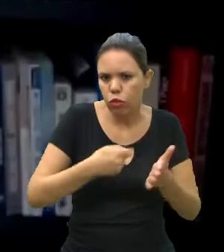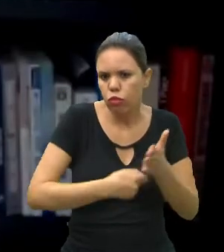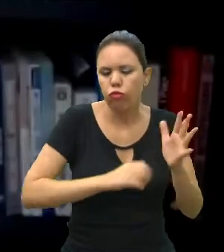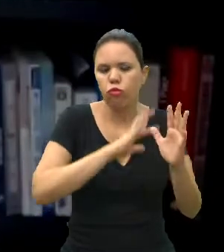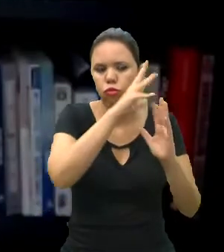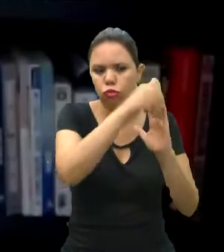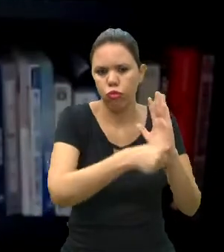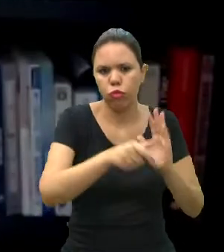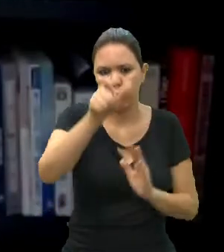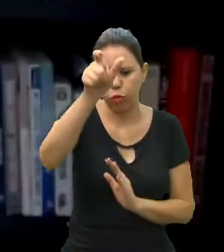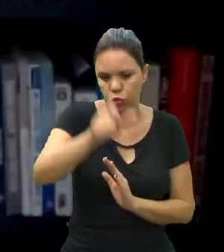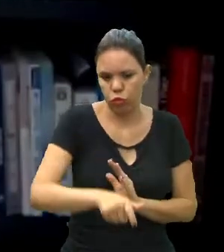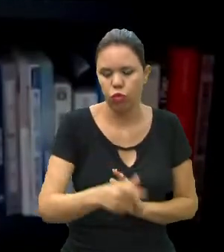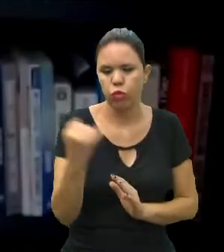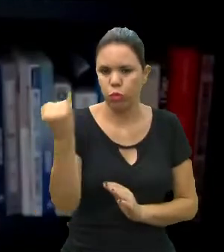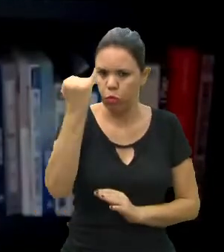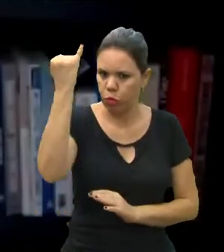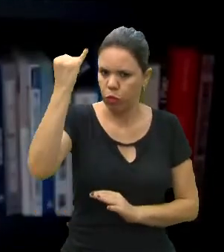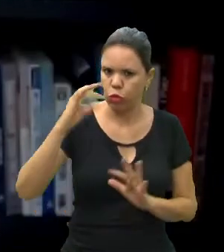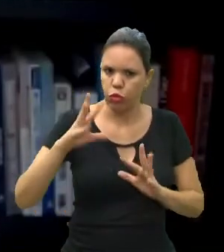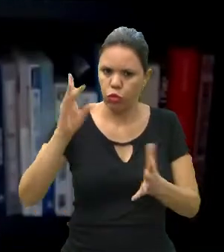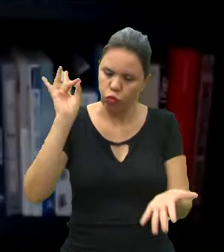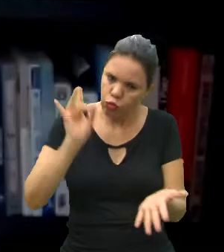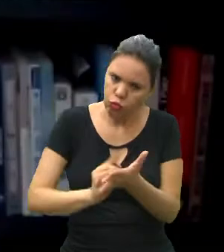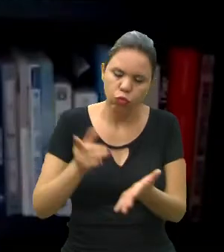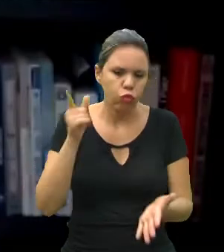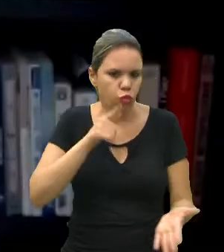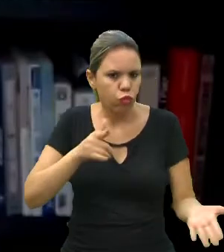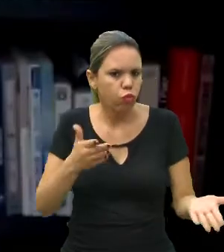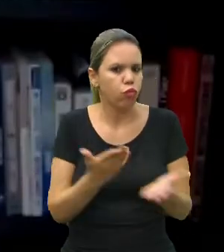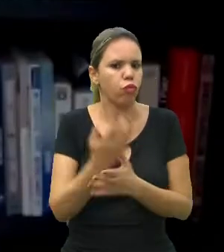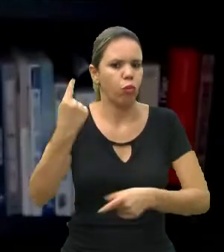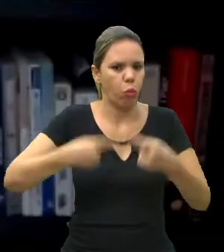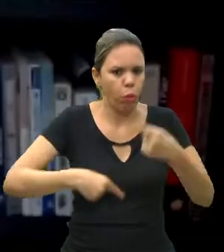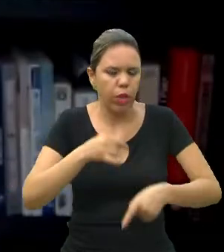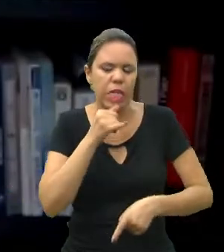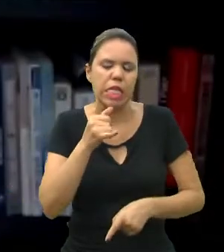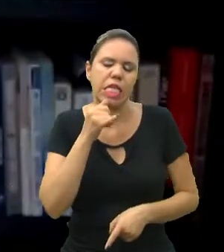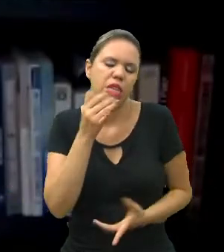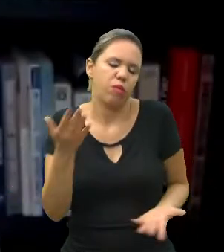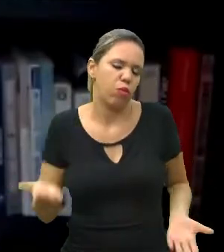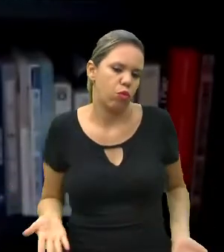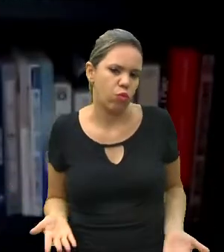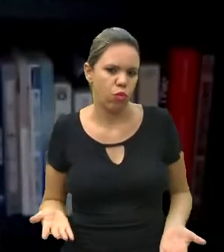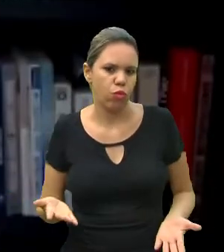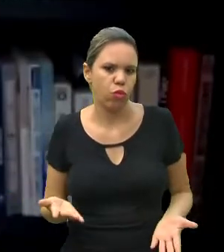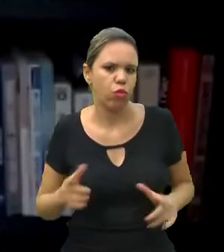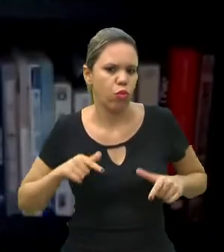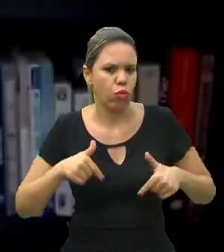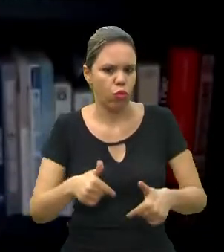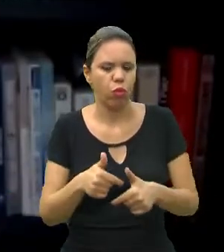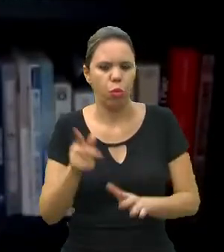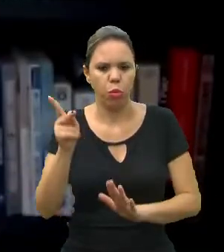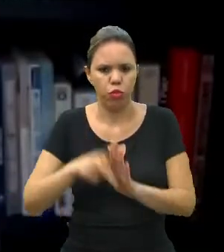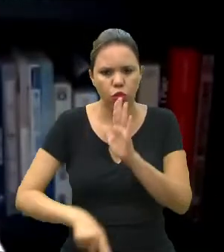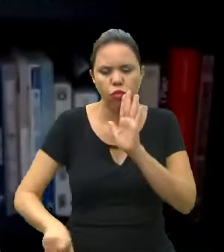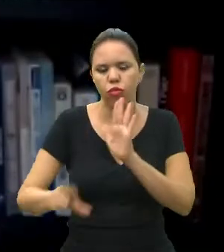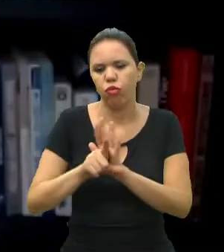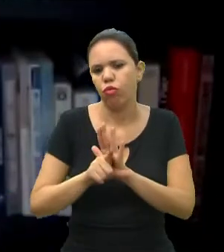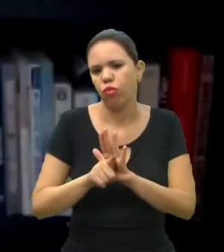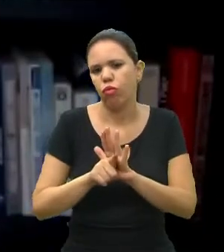ambiental. O cidadão é um ator importante para uma efetiva concretização dessa política, seja por meio de